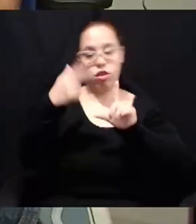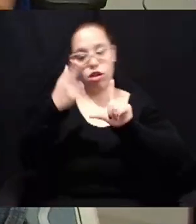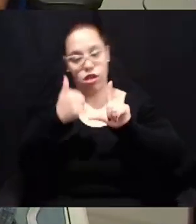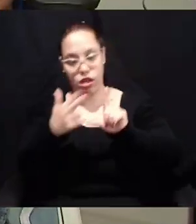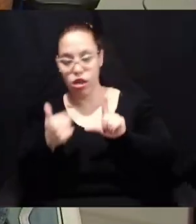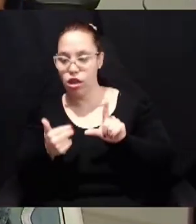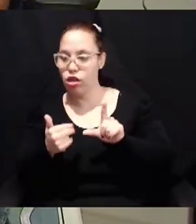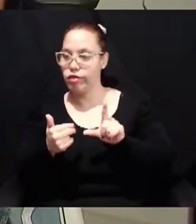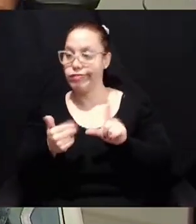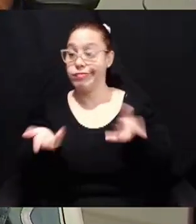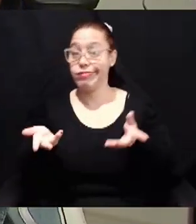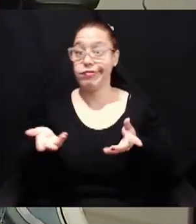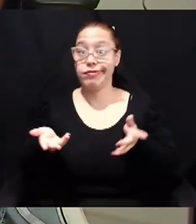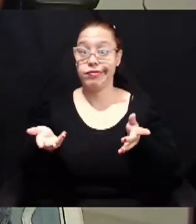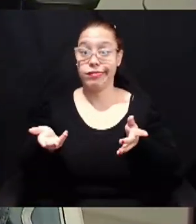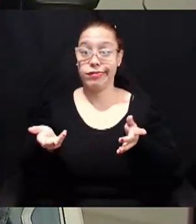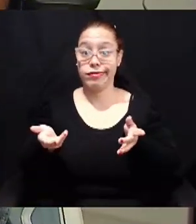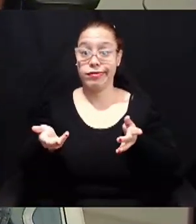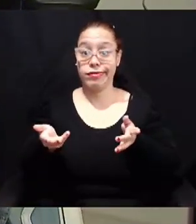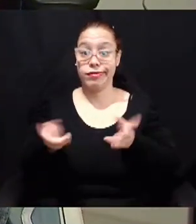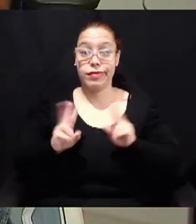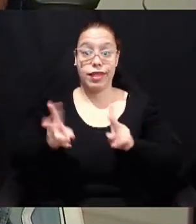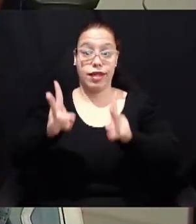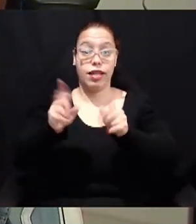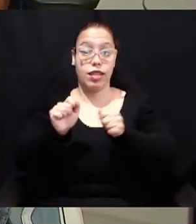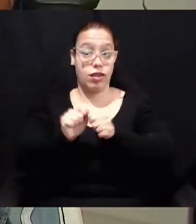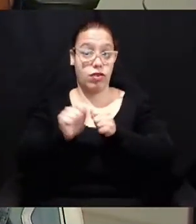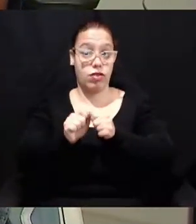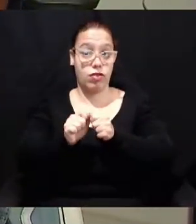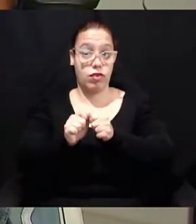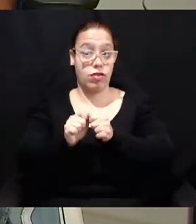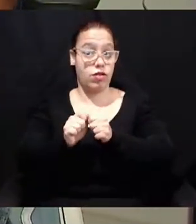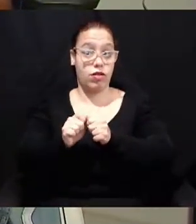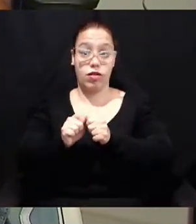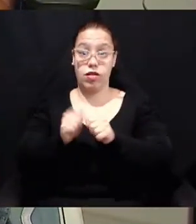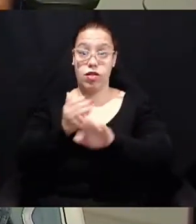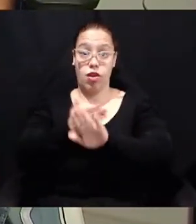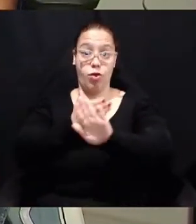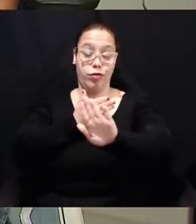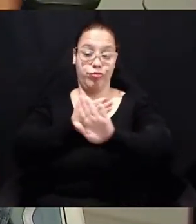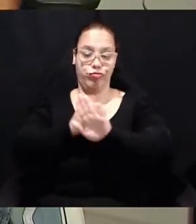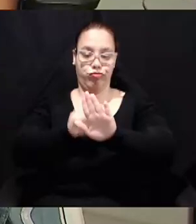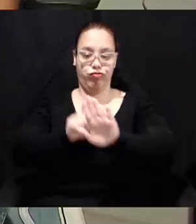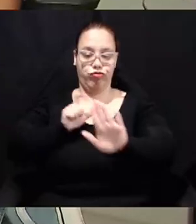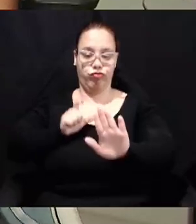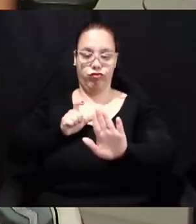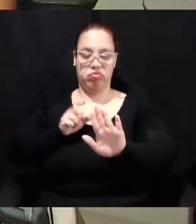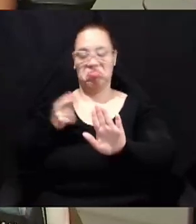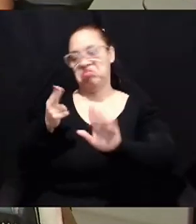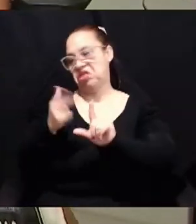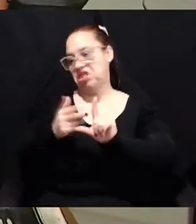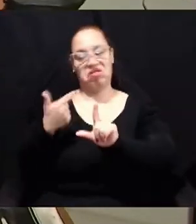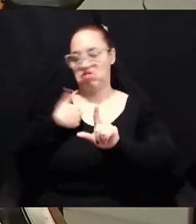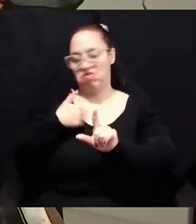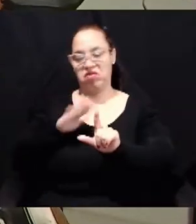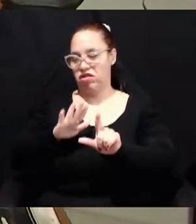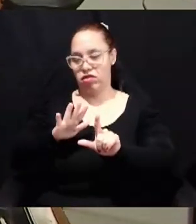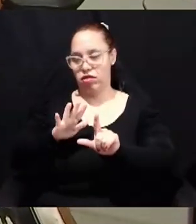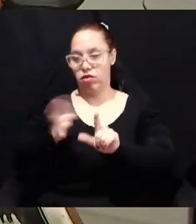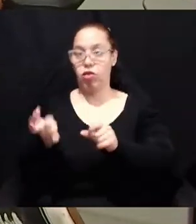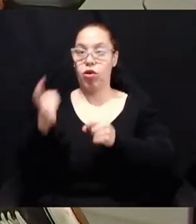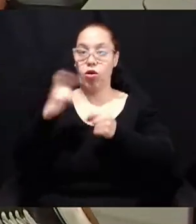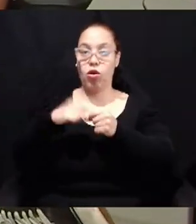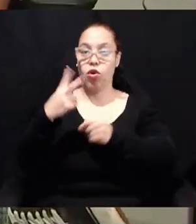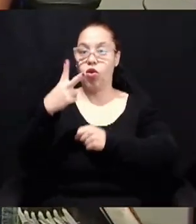Então sempre fez parte de mim de alguma forma. Mesmo na época que eu fiquei ali, aquele hiato ali que eu não me considerava um desenhista, que eu fui voltar aos 20 anos